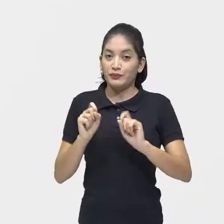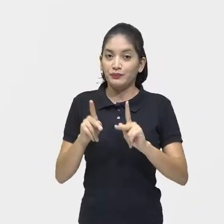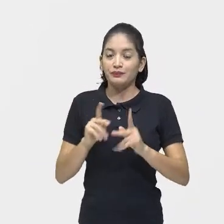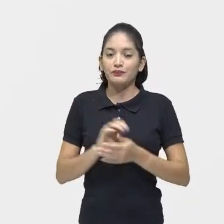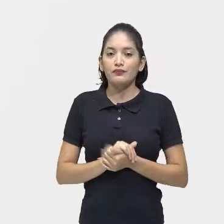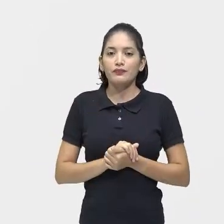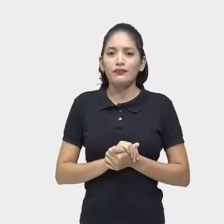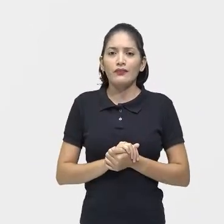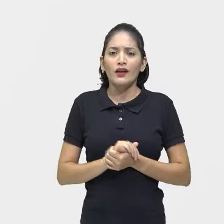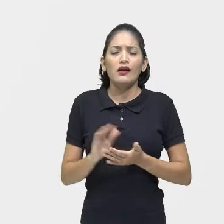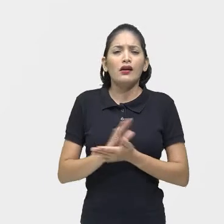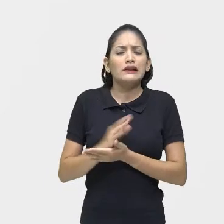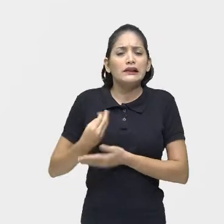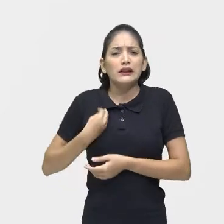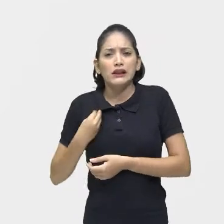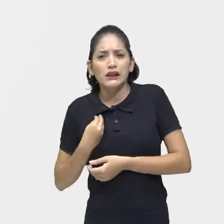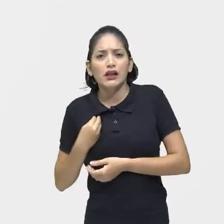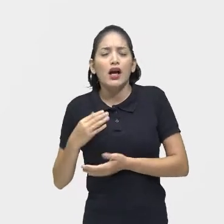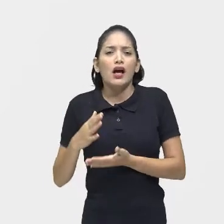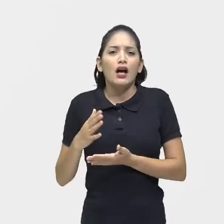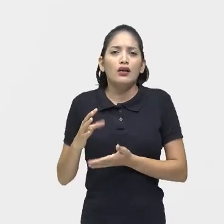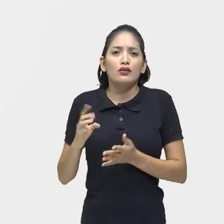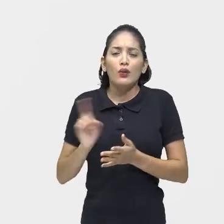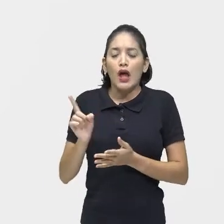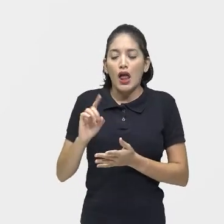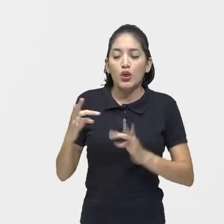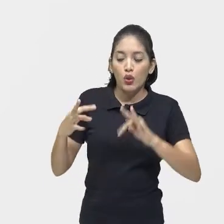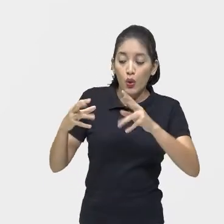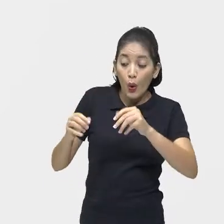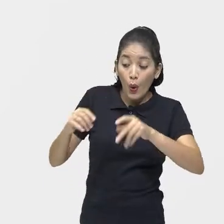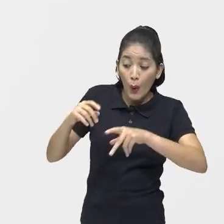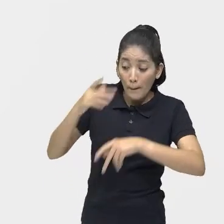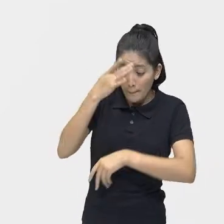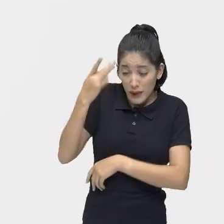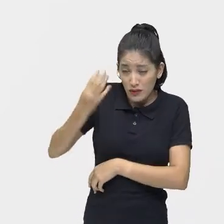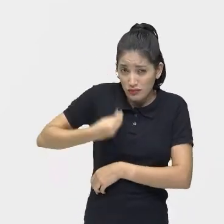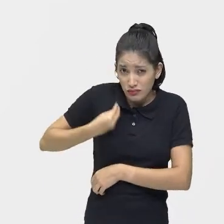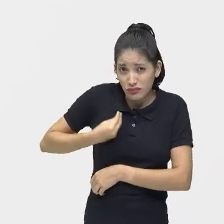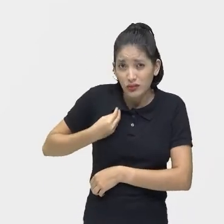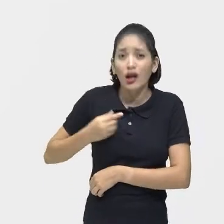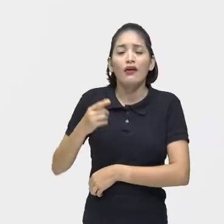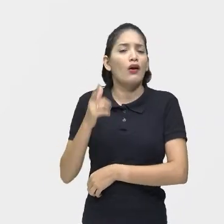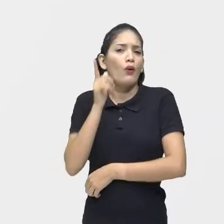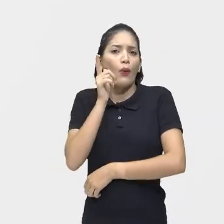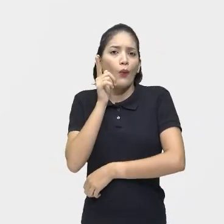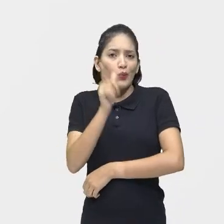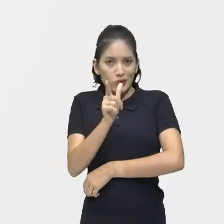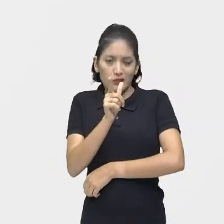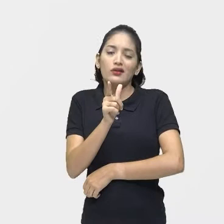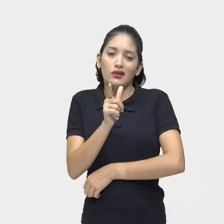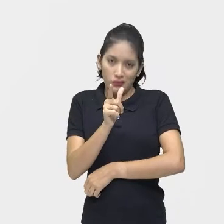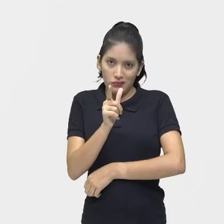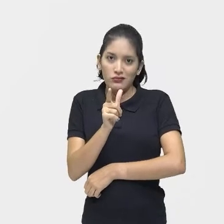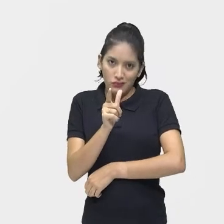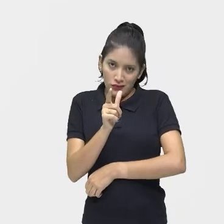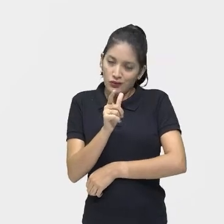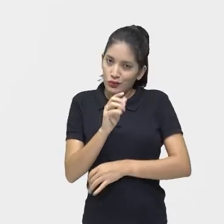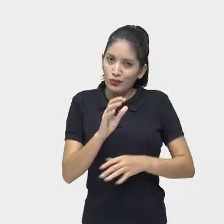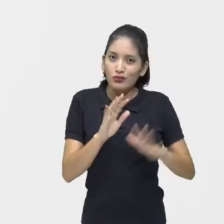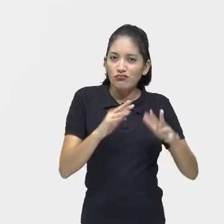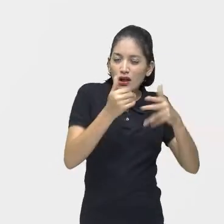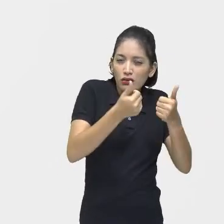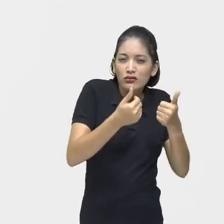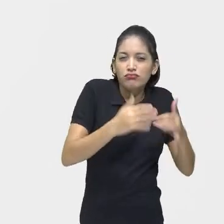A condição de vida, nem todos os habitantes, eles vão usufruir da mesma condição, né? Então, a gente